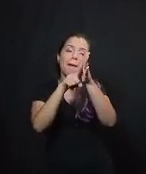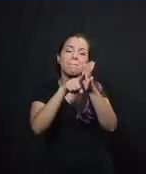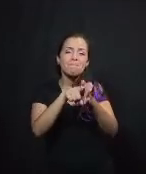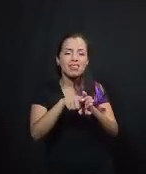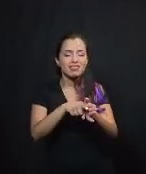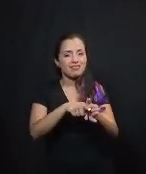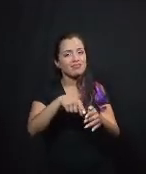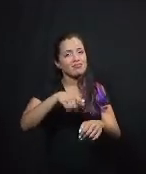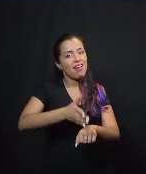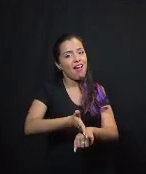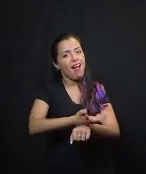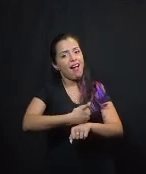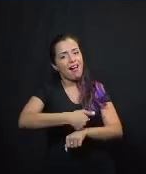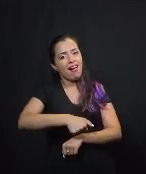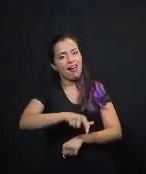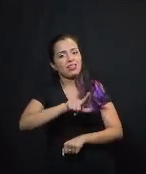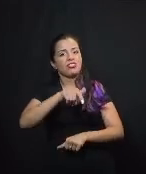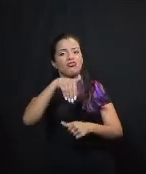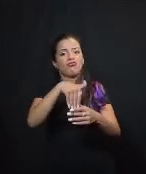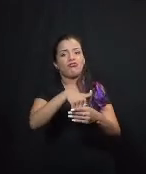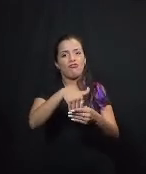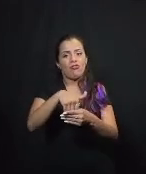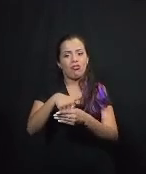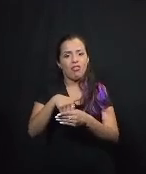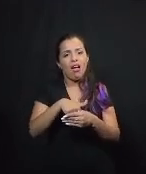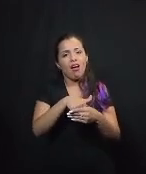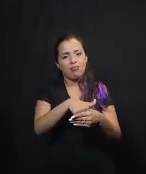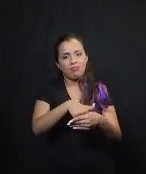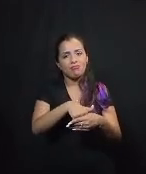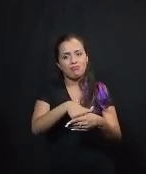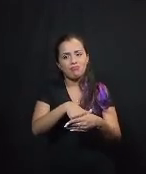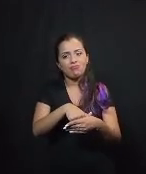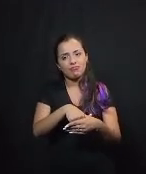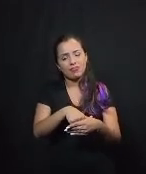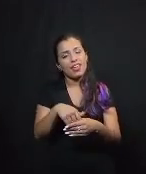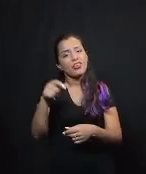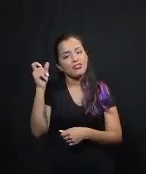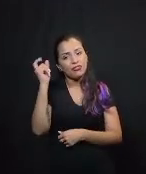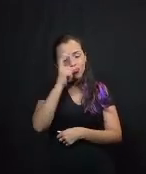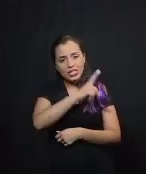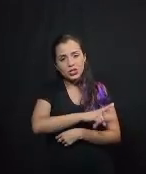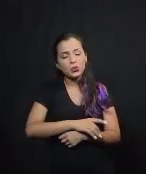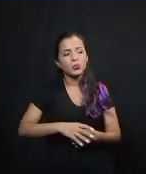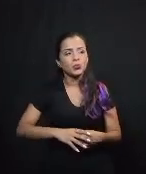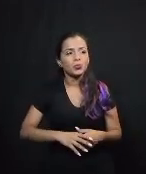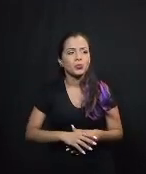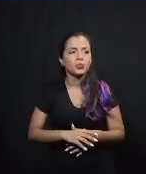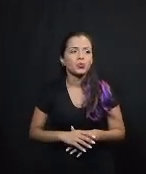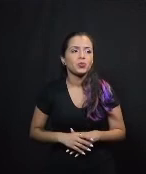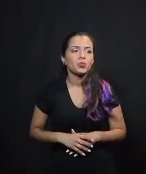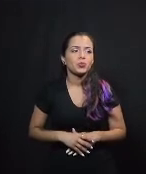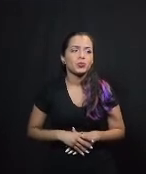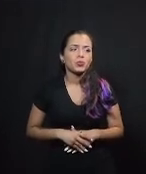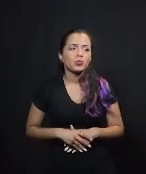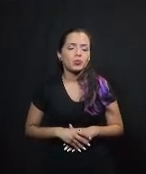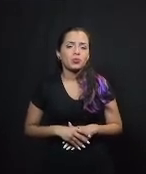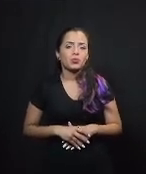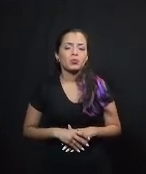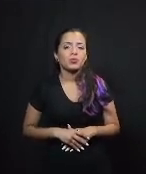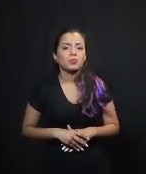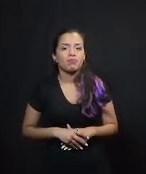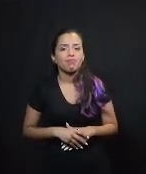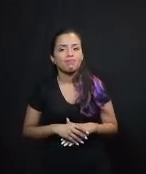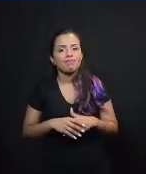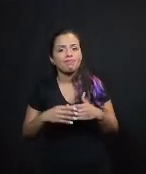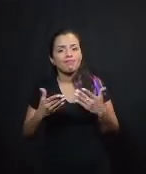notória. Pública e notória, né? Então, é difícil, né? É difícil. Professor Boris Fausto,